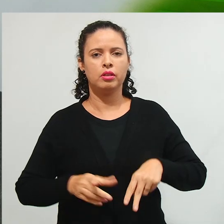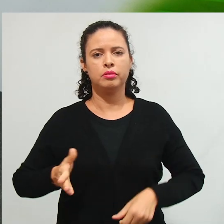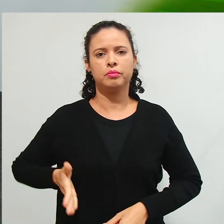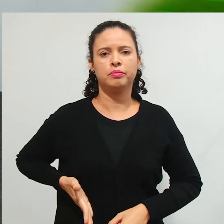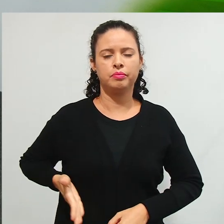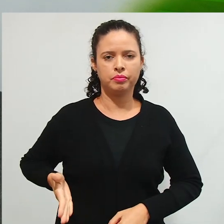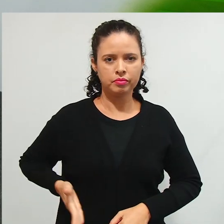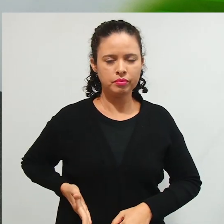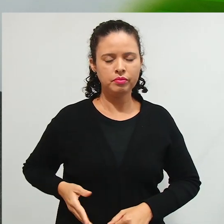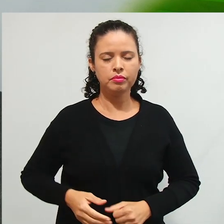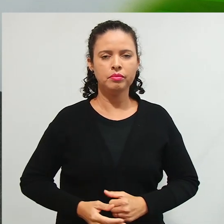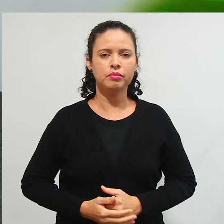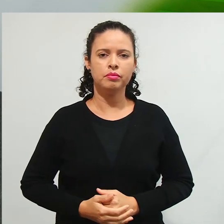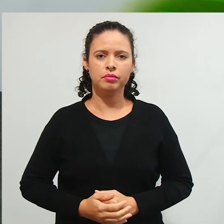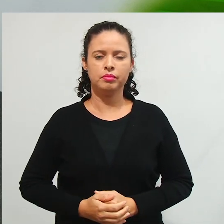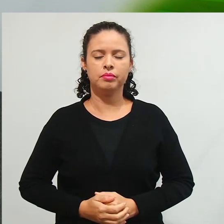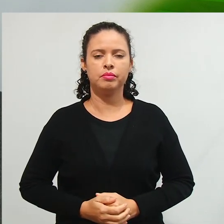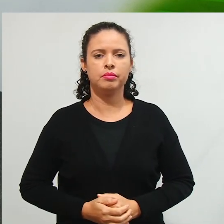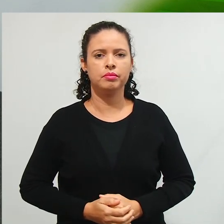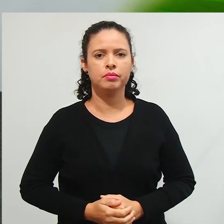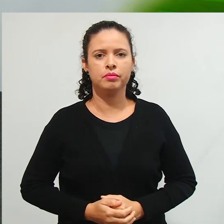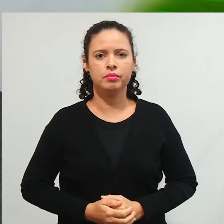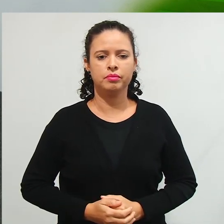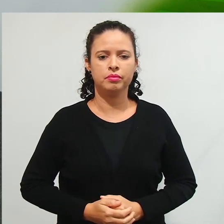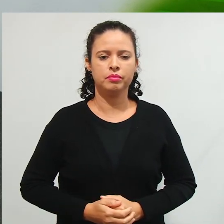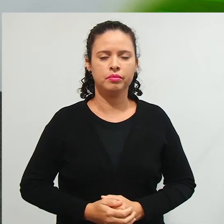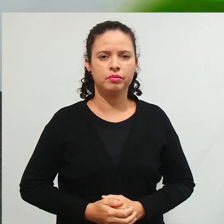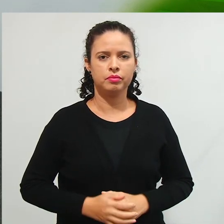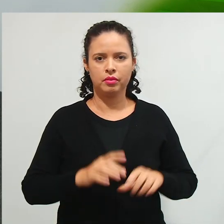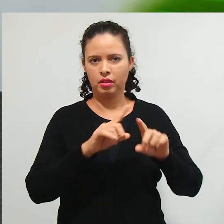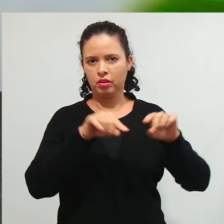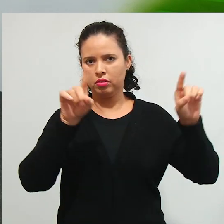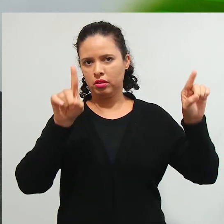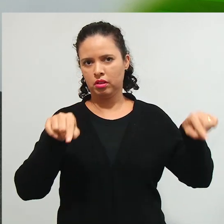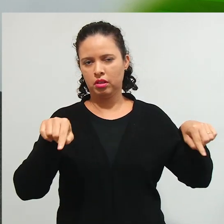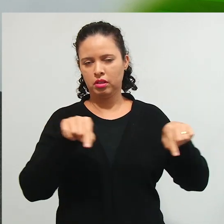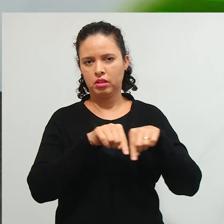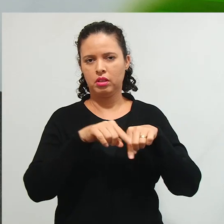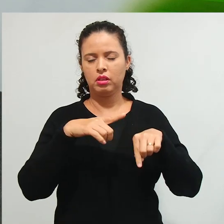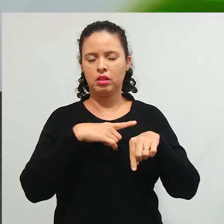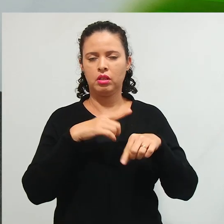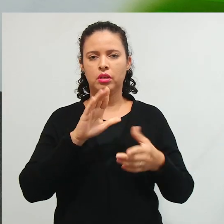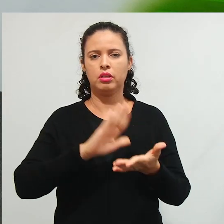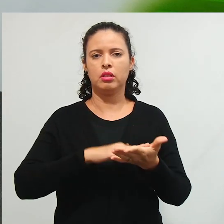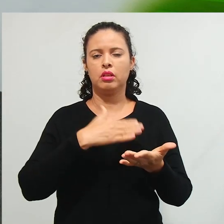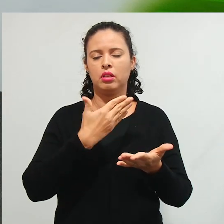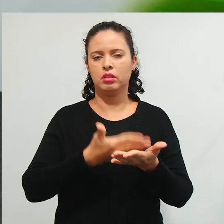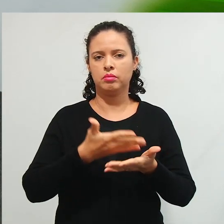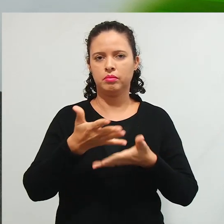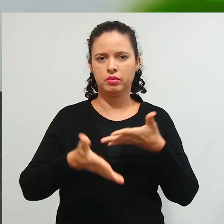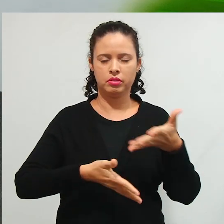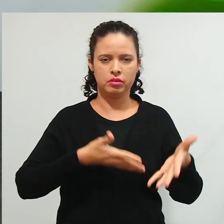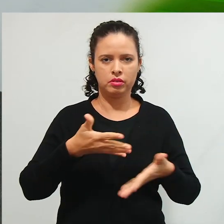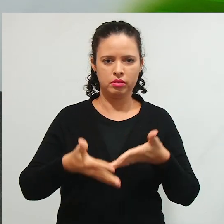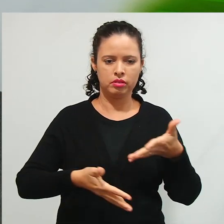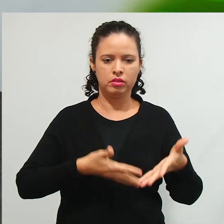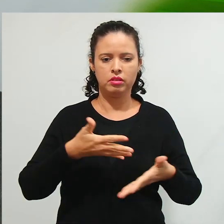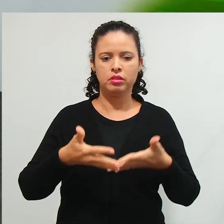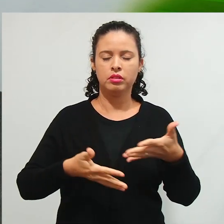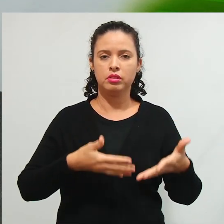usando calça jeans. Do lado direito da sua tela, temos